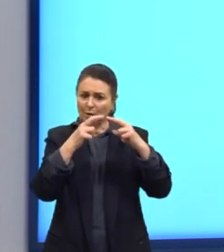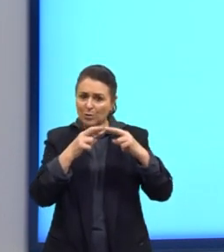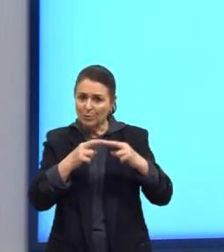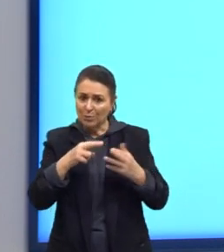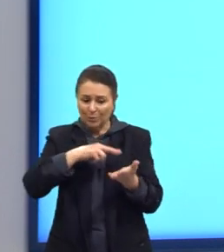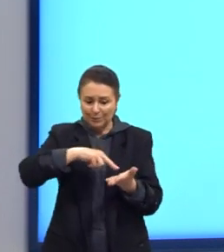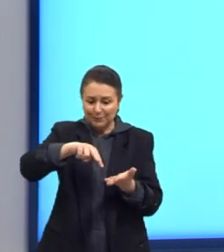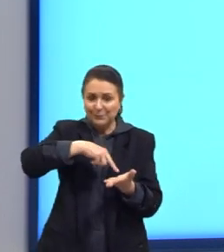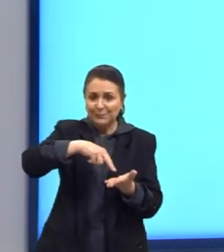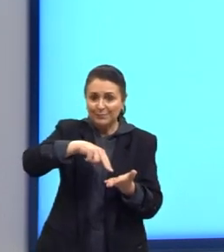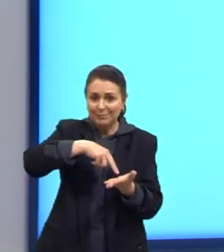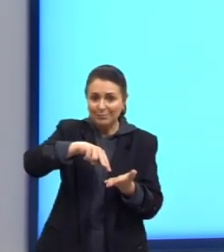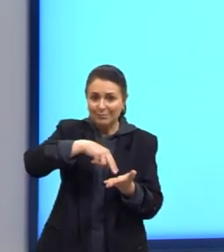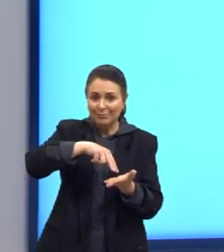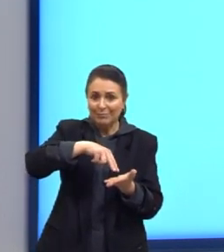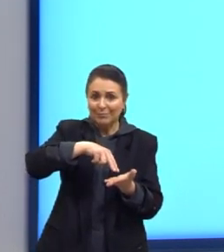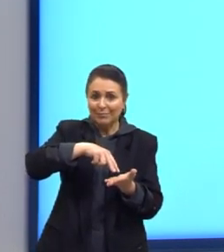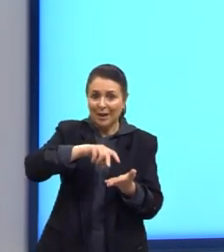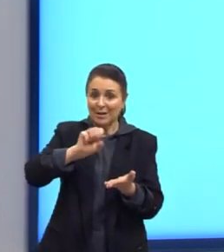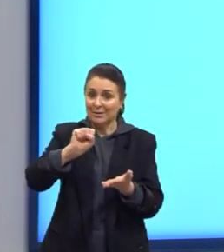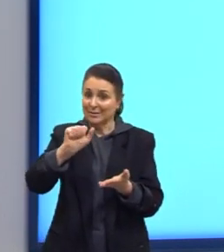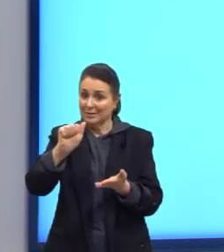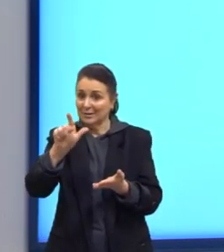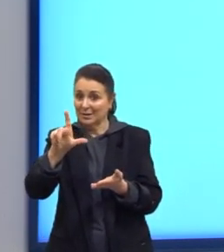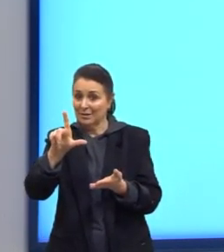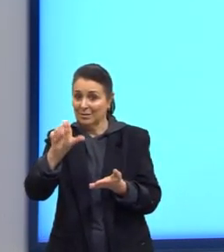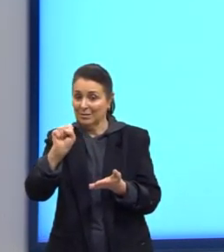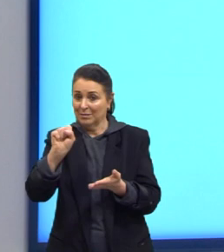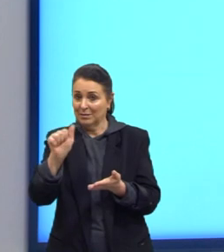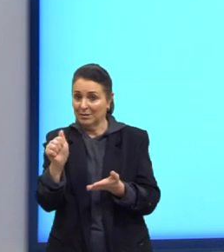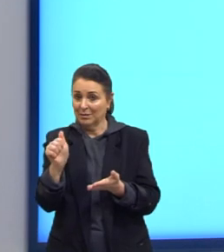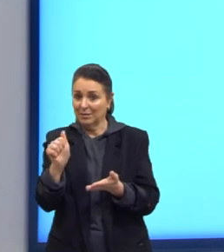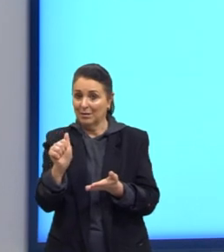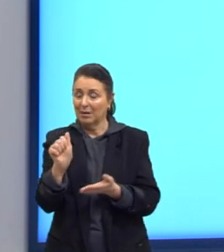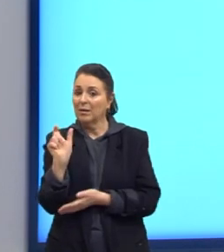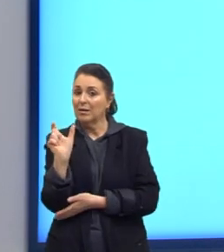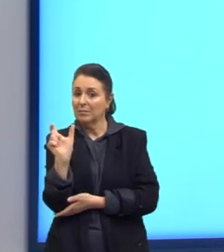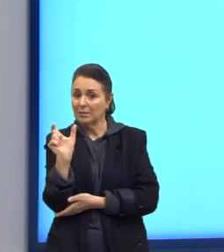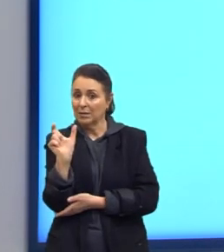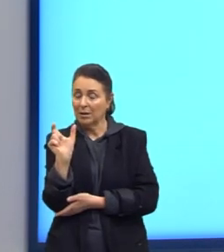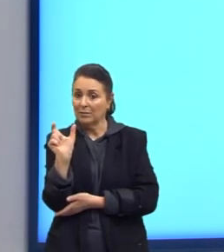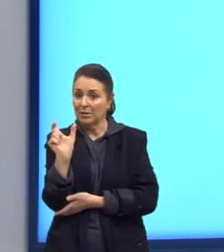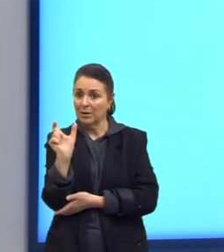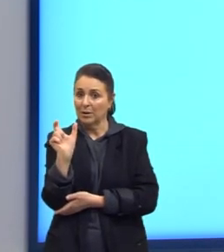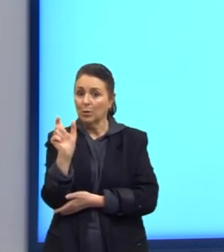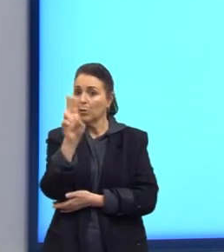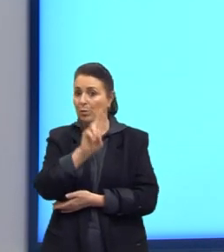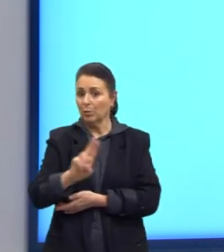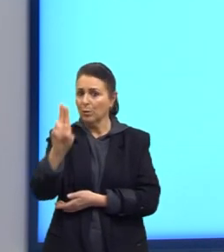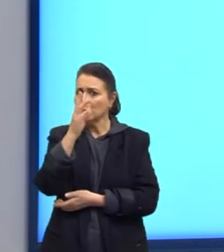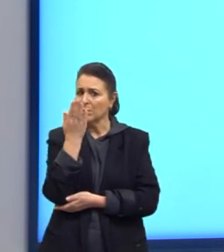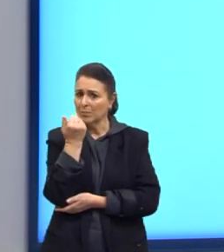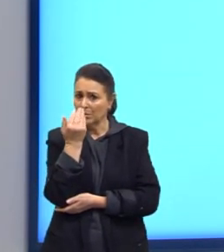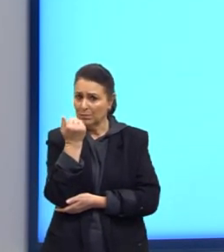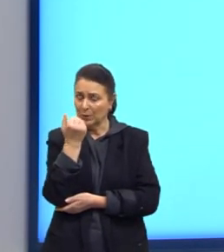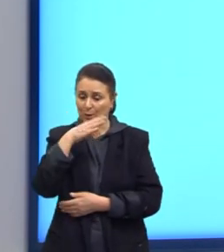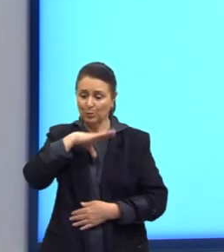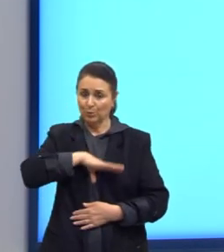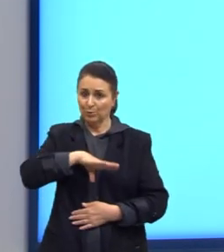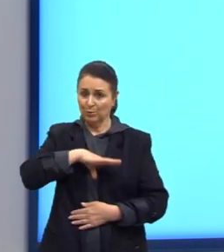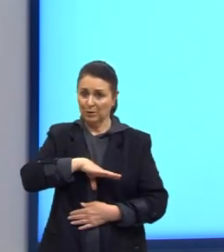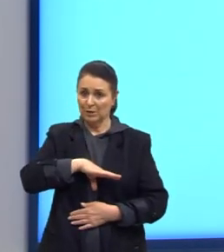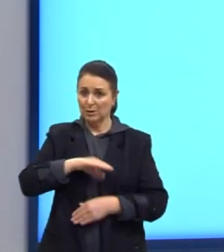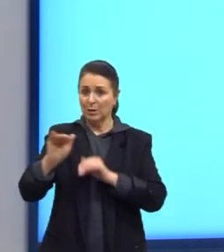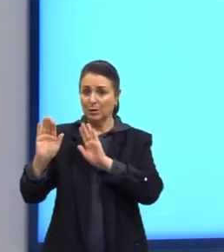né EA salsa certo a palavrinha o tempero nossos alça da língua portuguesa